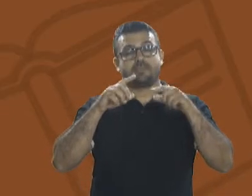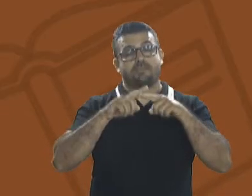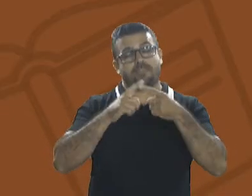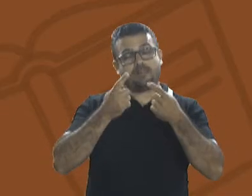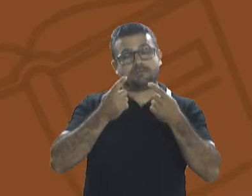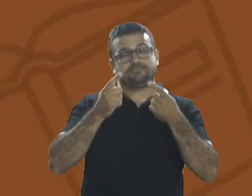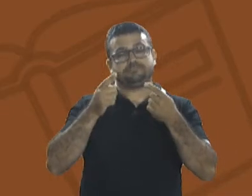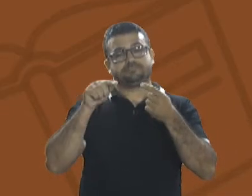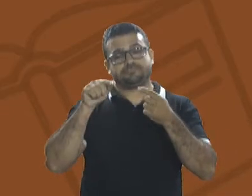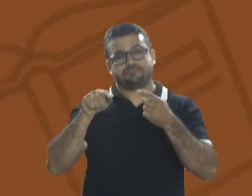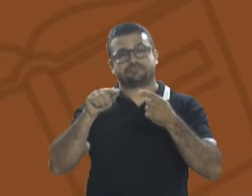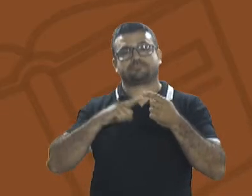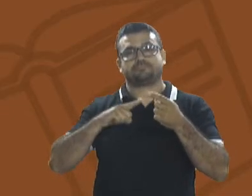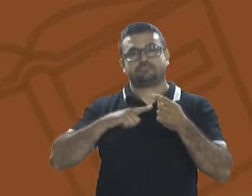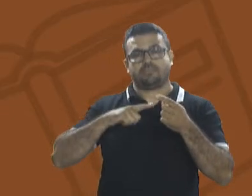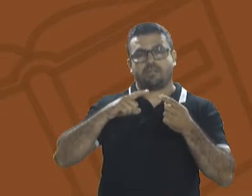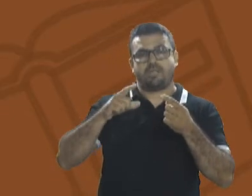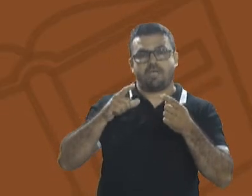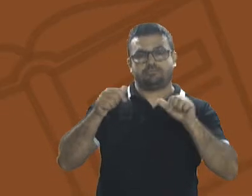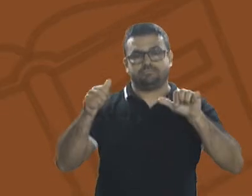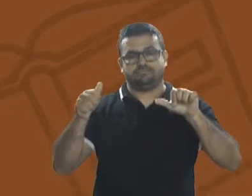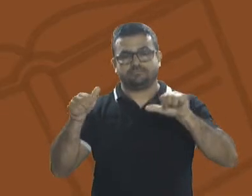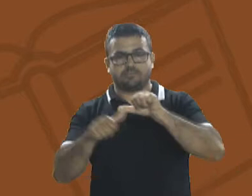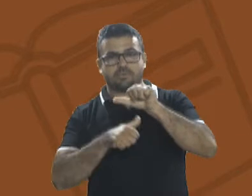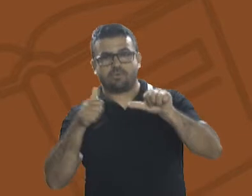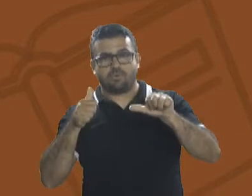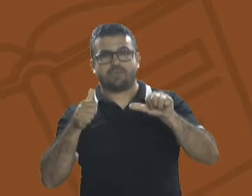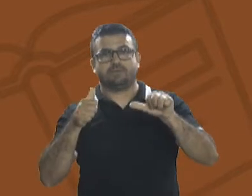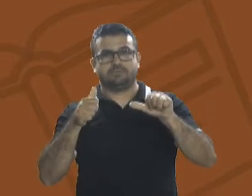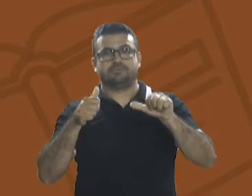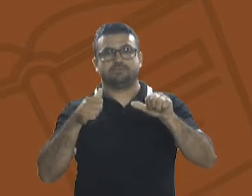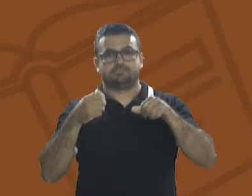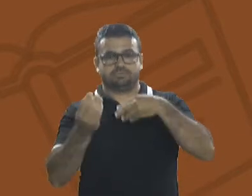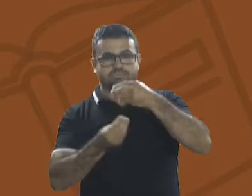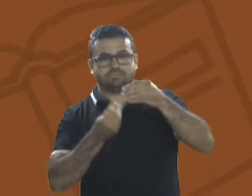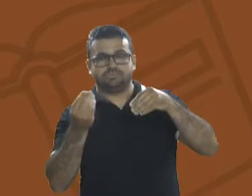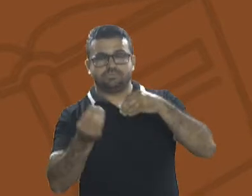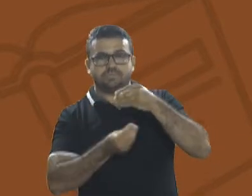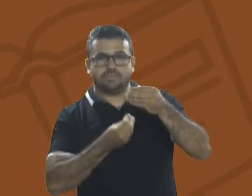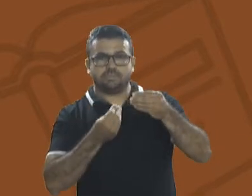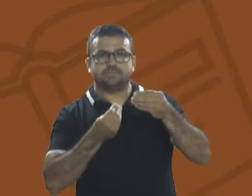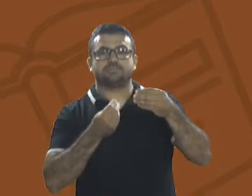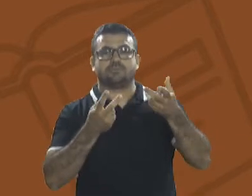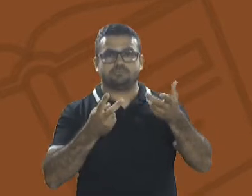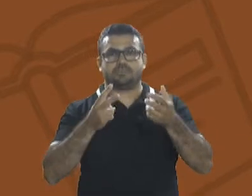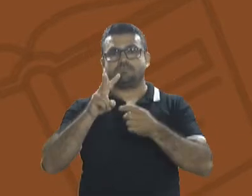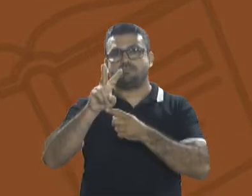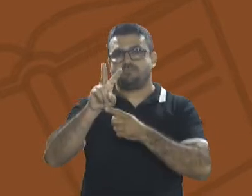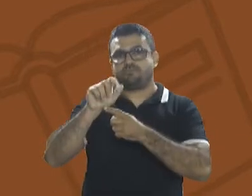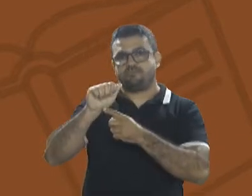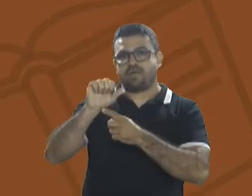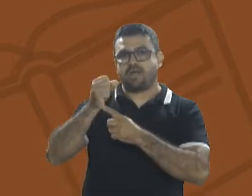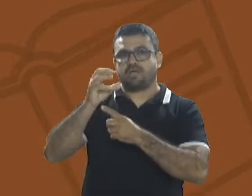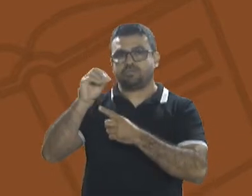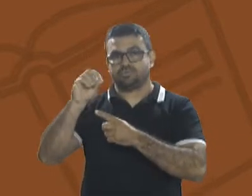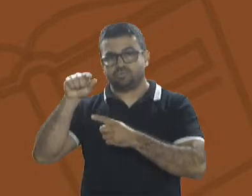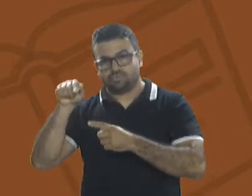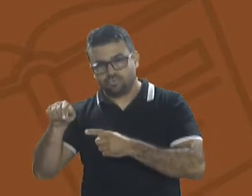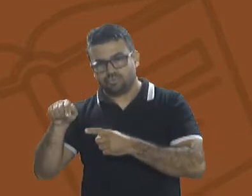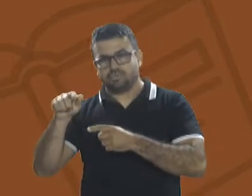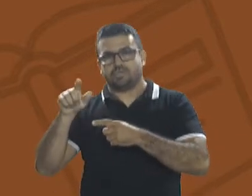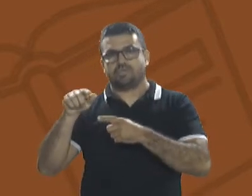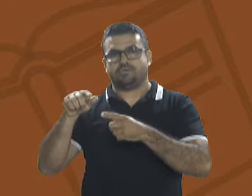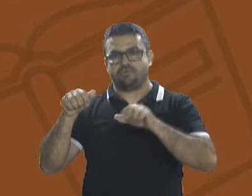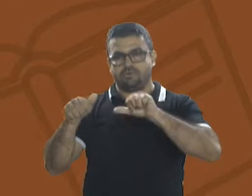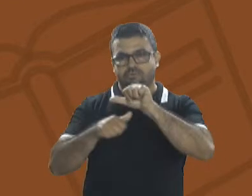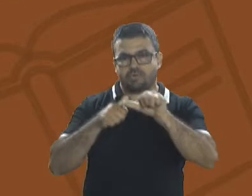porque é onde vai ter a troca de substâncias. São nos vasos capilares, que são bem fininhos, que a gente vai